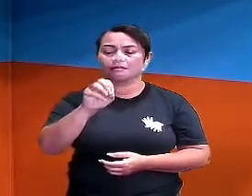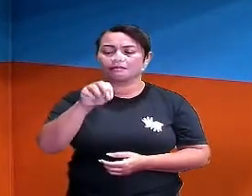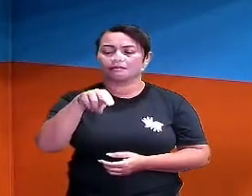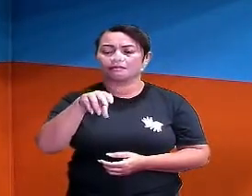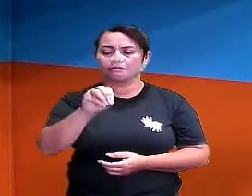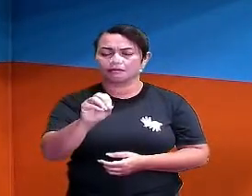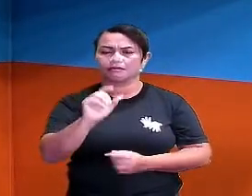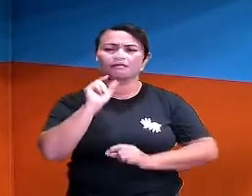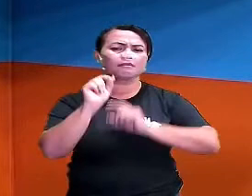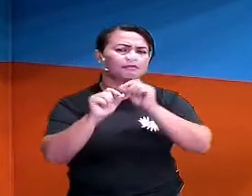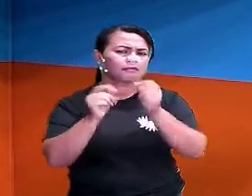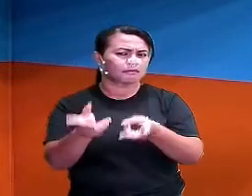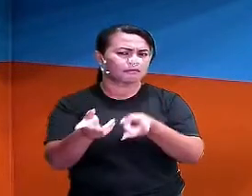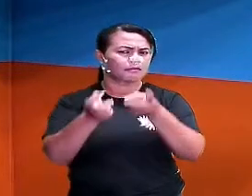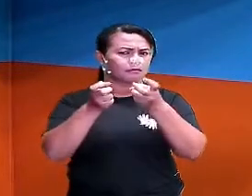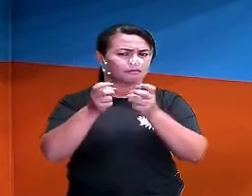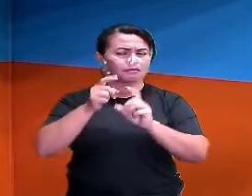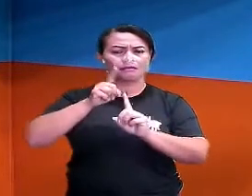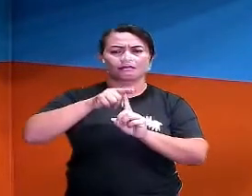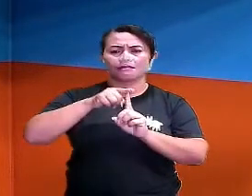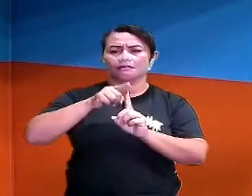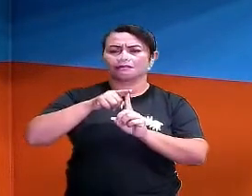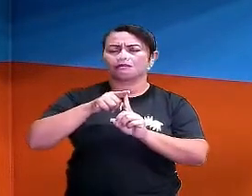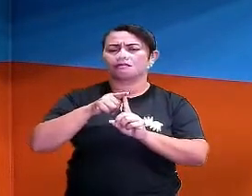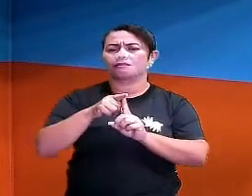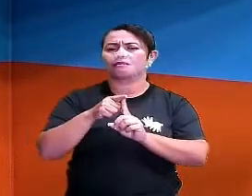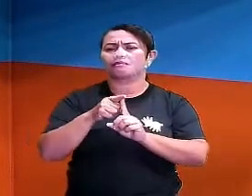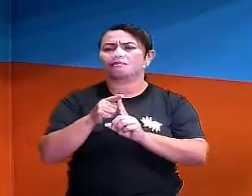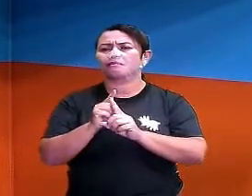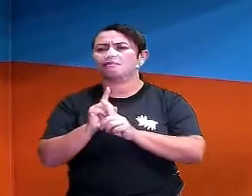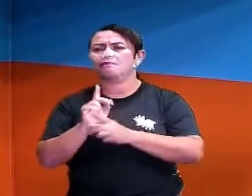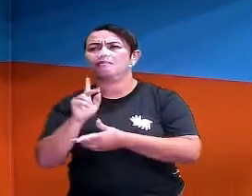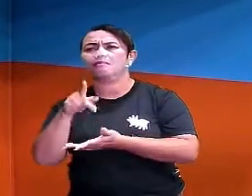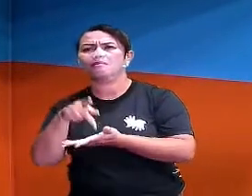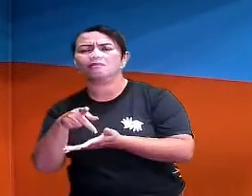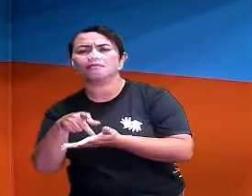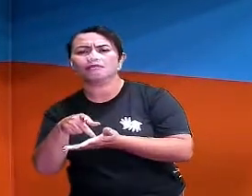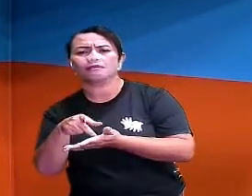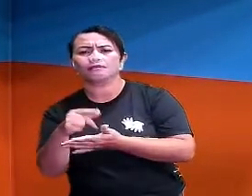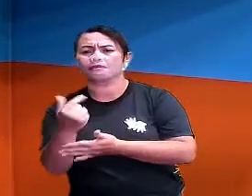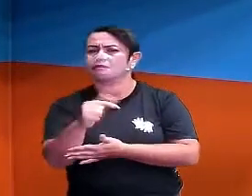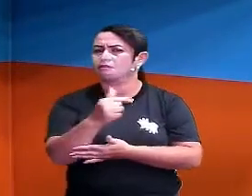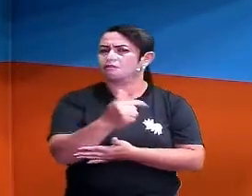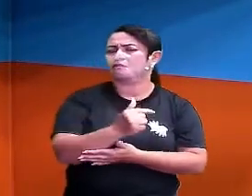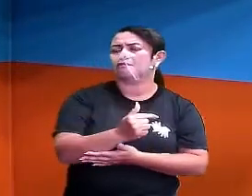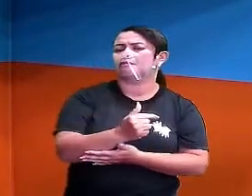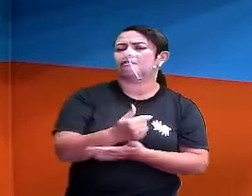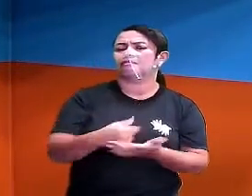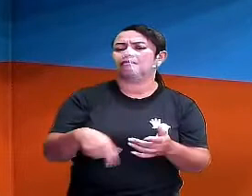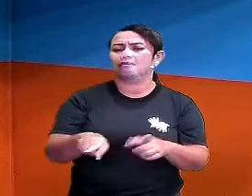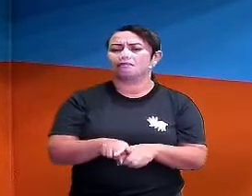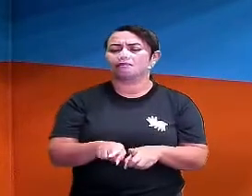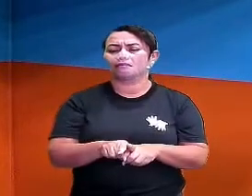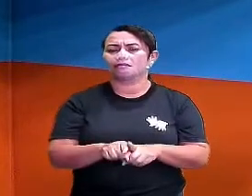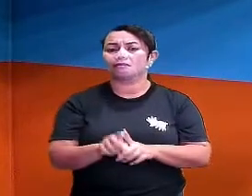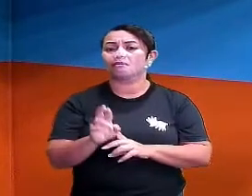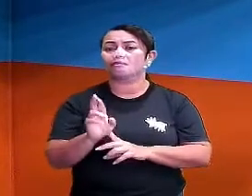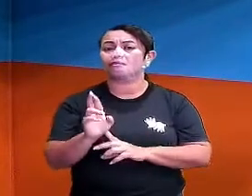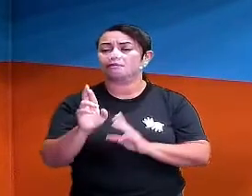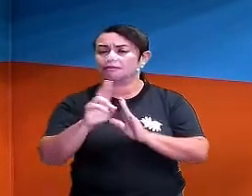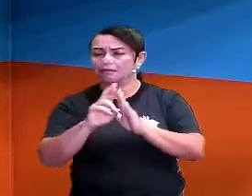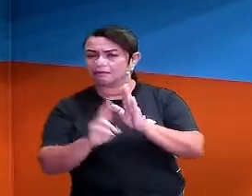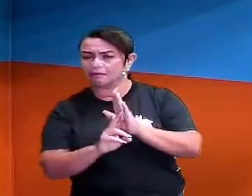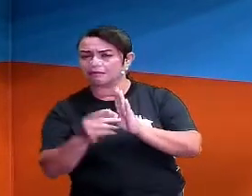identificar, né, um tipo de polígono regular, um não regular, e para que a gente possa identificar essa classificação